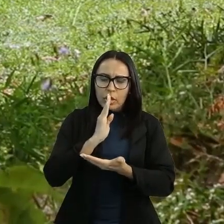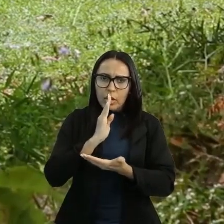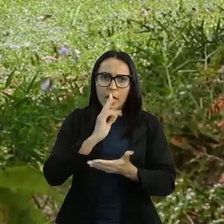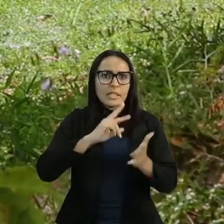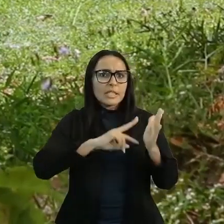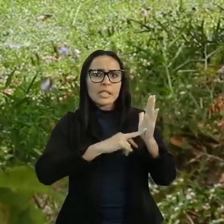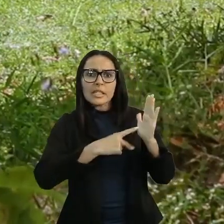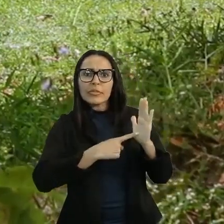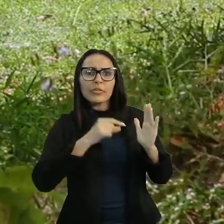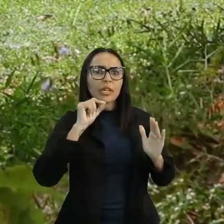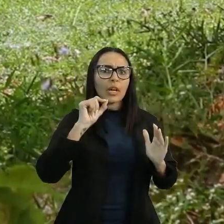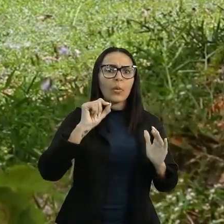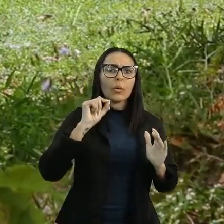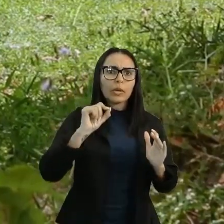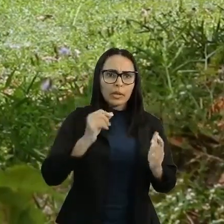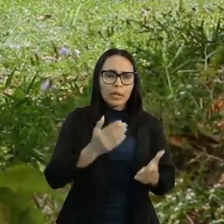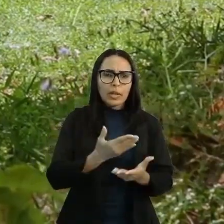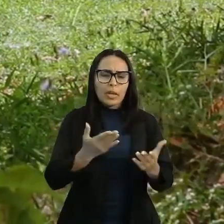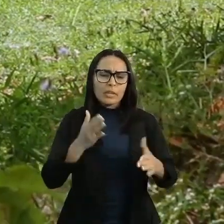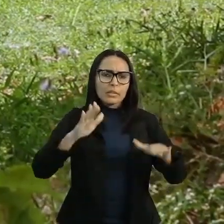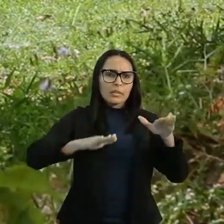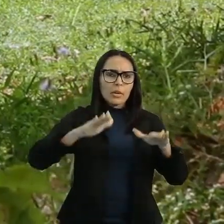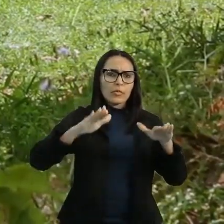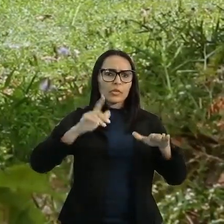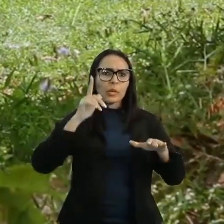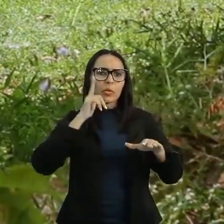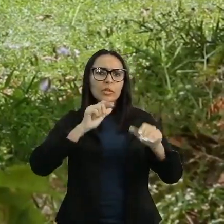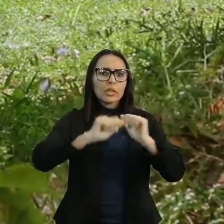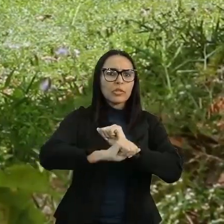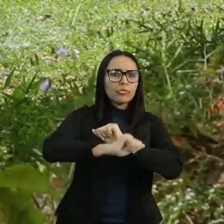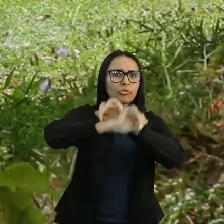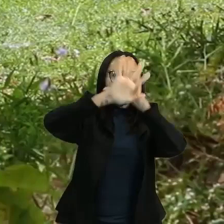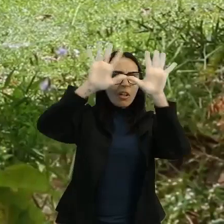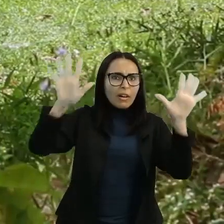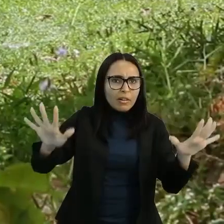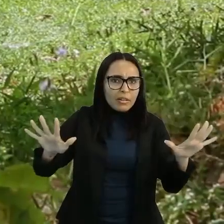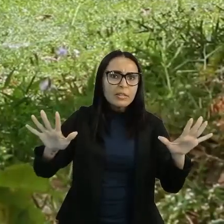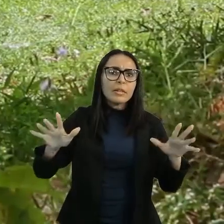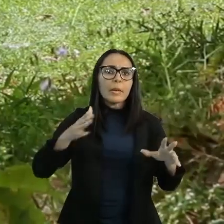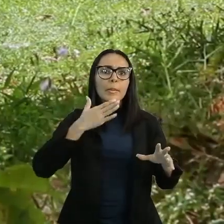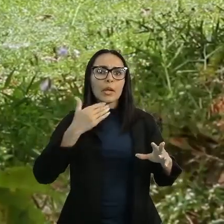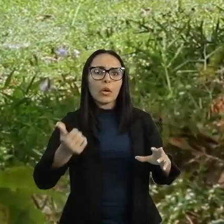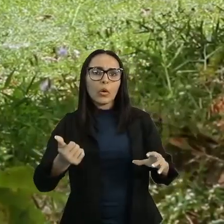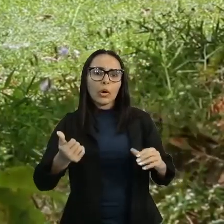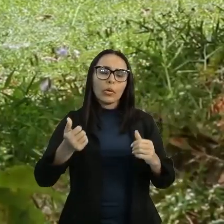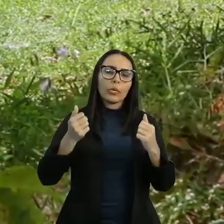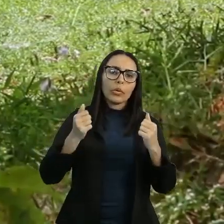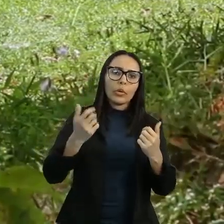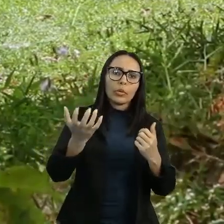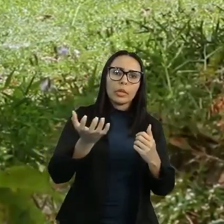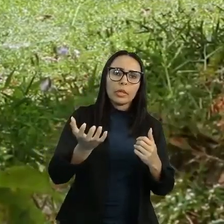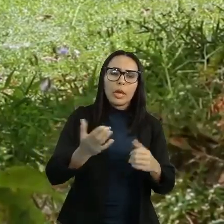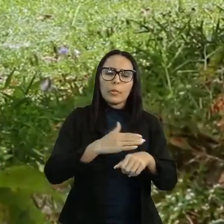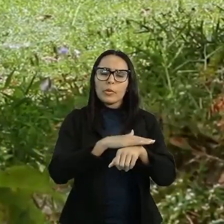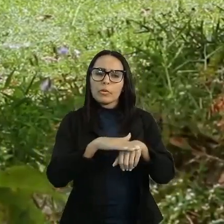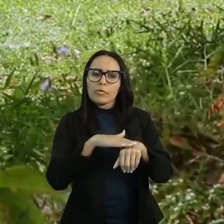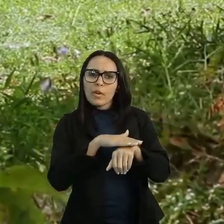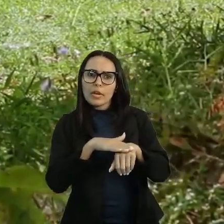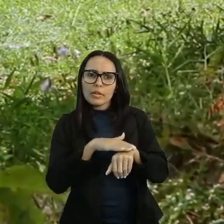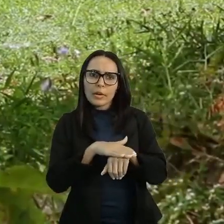filosofia em si, né? Eu queria que as pessoas de casa pudessem sair, né, desse programa maravilhoso que a gente está tentando estipular aqui para